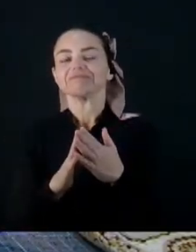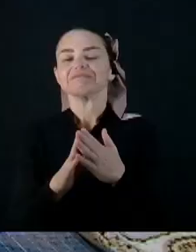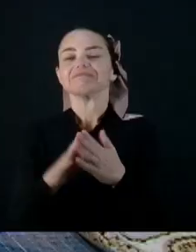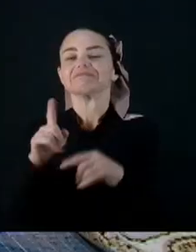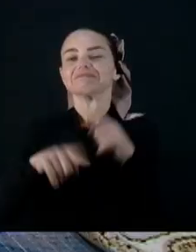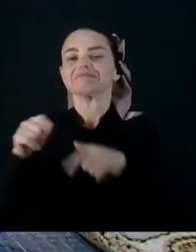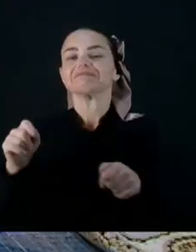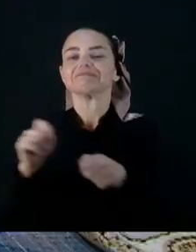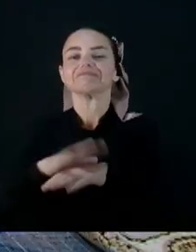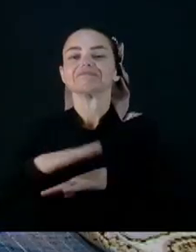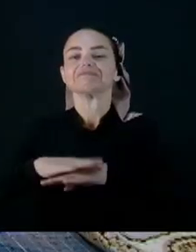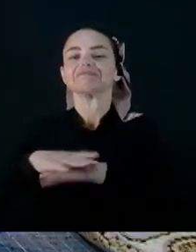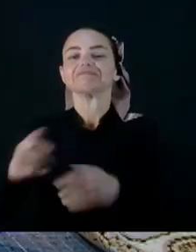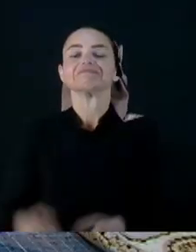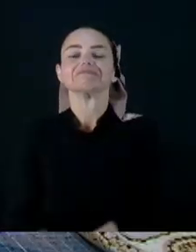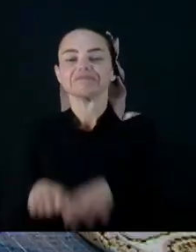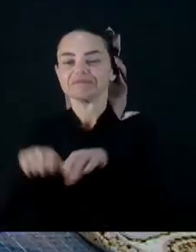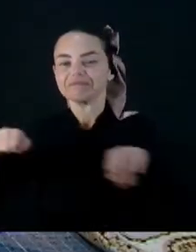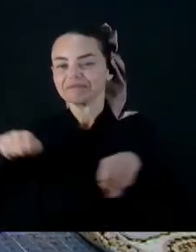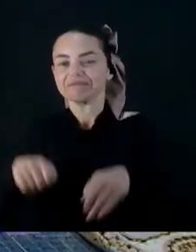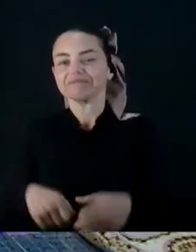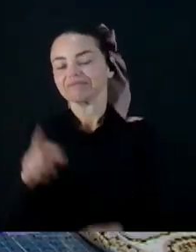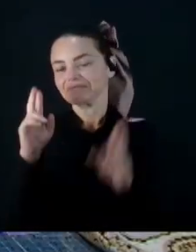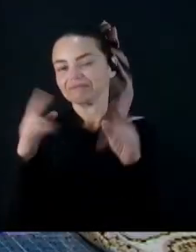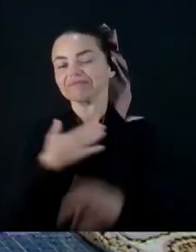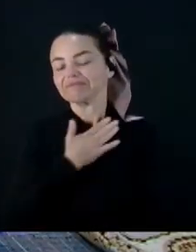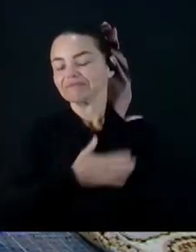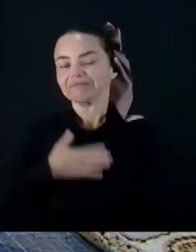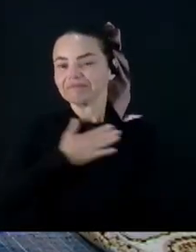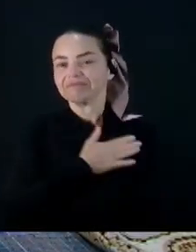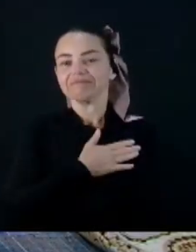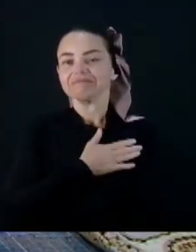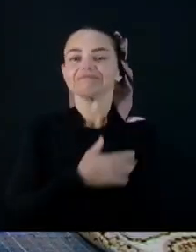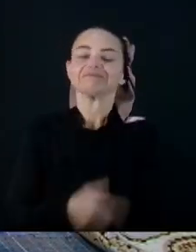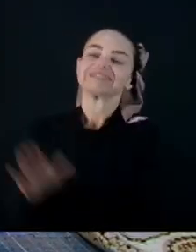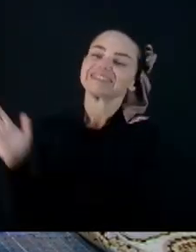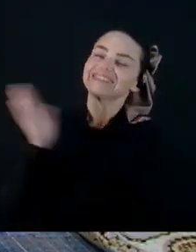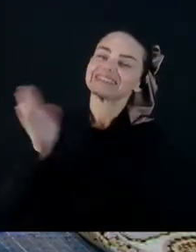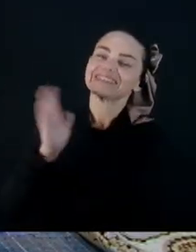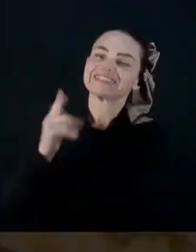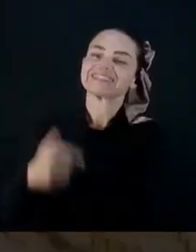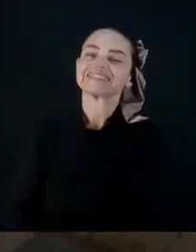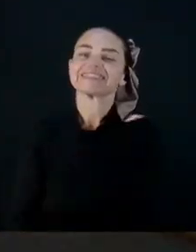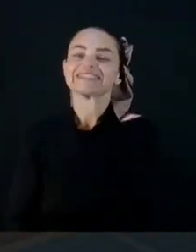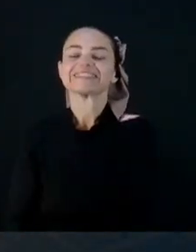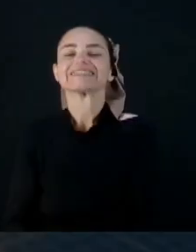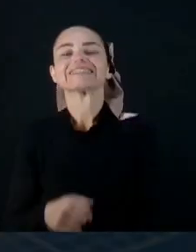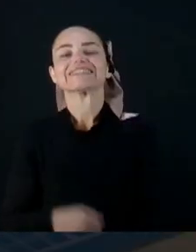esse saquinho multiuso. Espero que você tenha gostado do programa e até o próximo Faça Você Mesmo. Até o próximo.